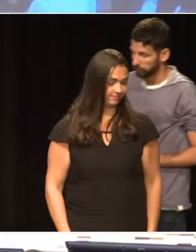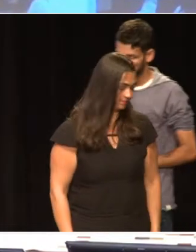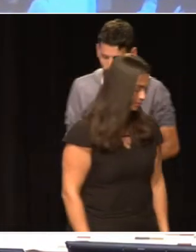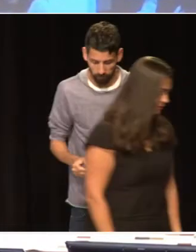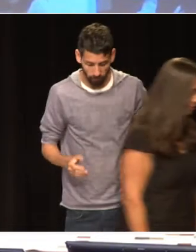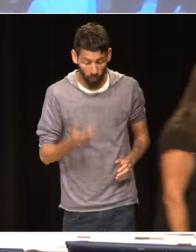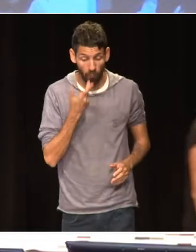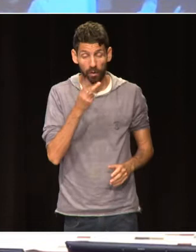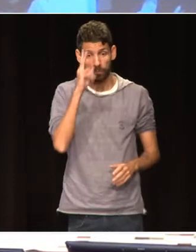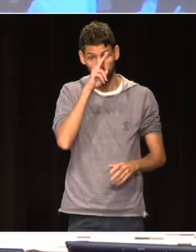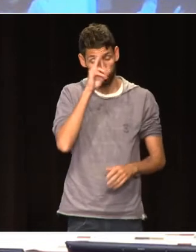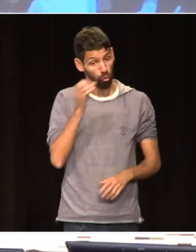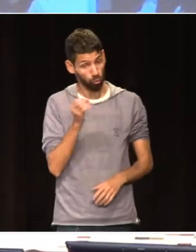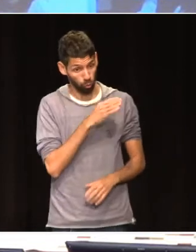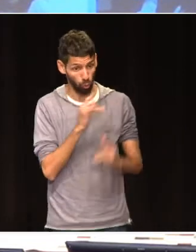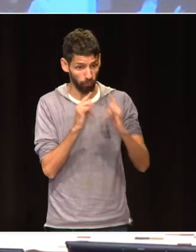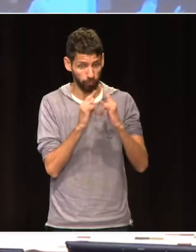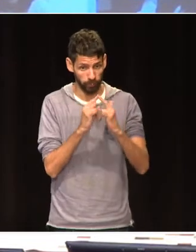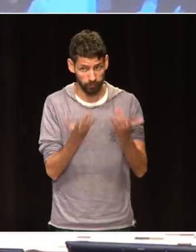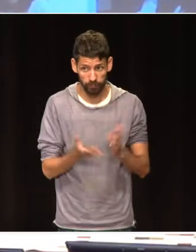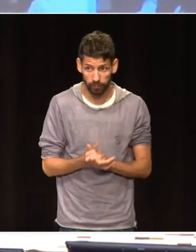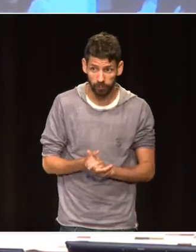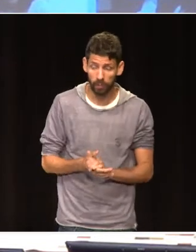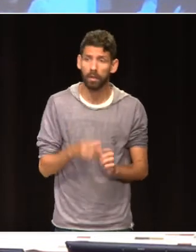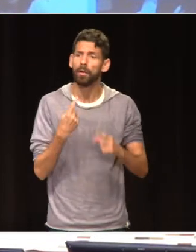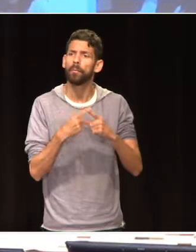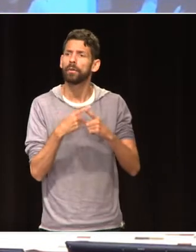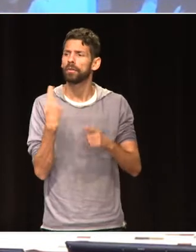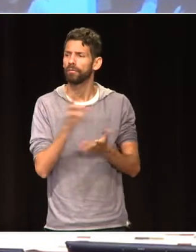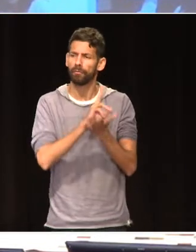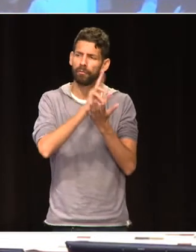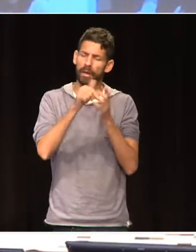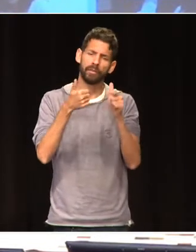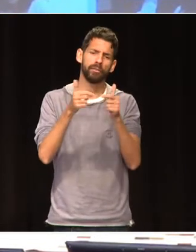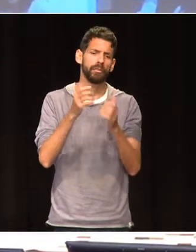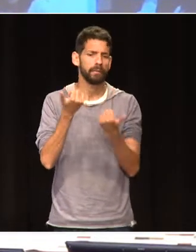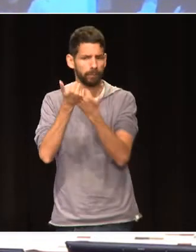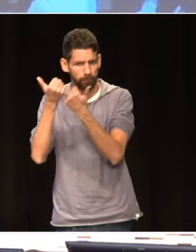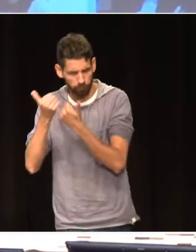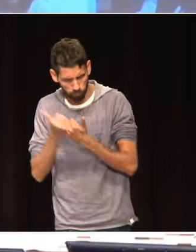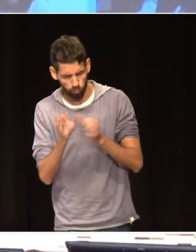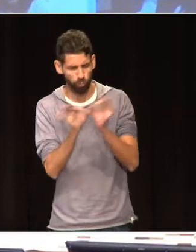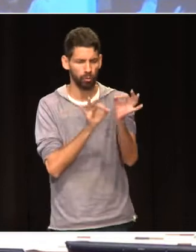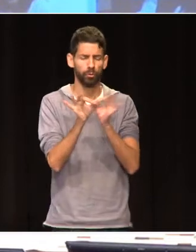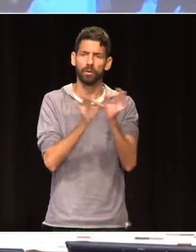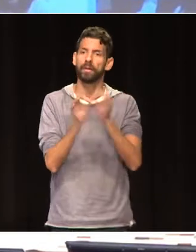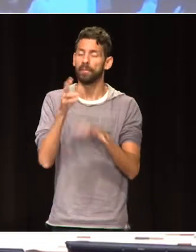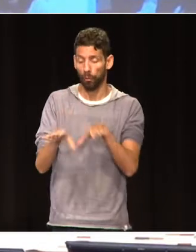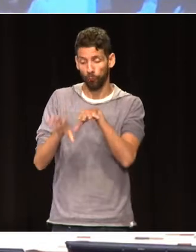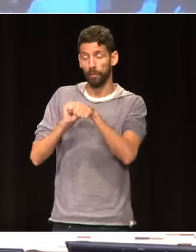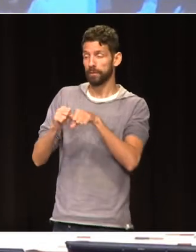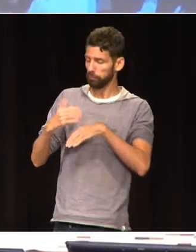minha história, porque eu sou novo no Instituto. E, apesar de eu fazer vários trabalhos colaborando durante a minha